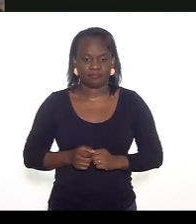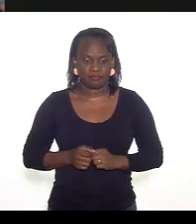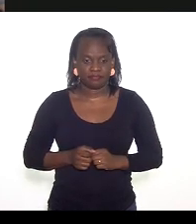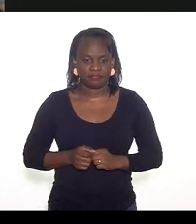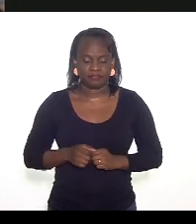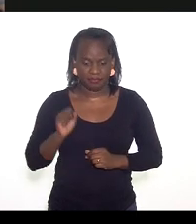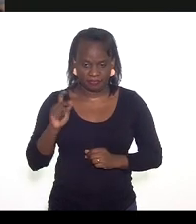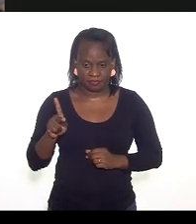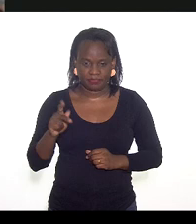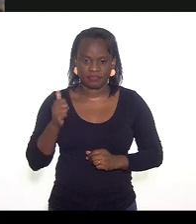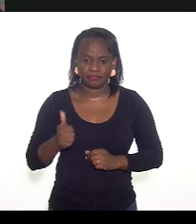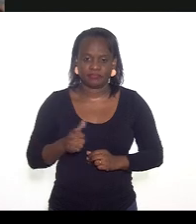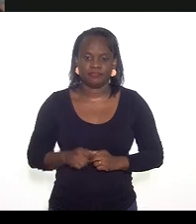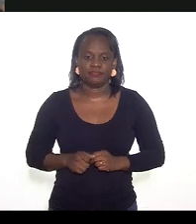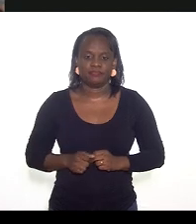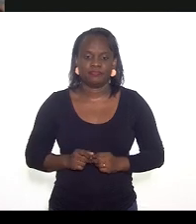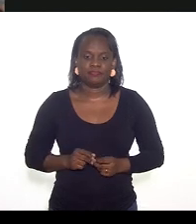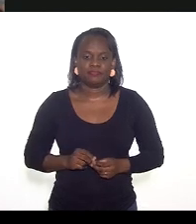Adelante. Okay.